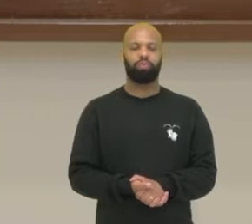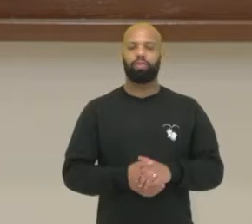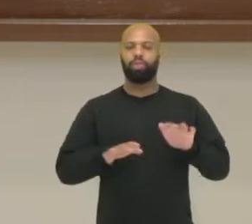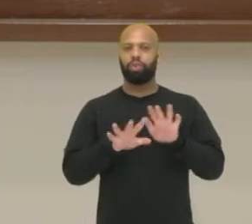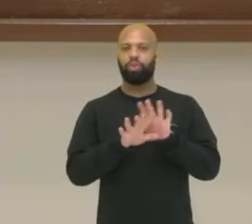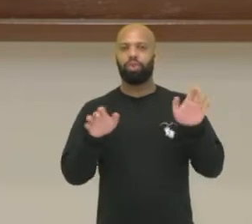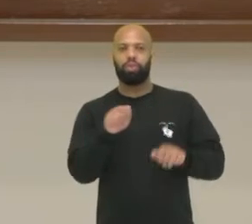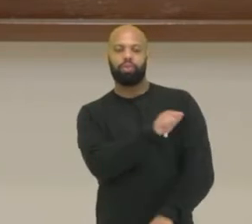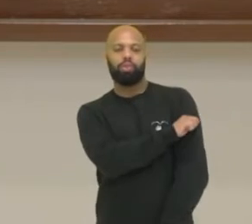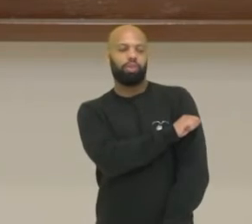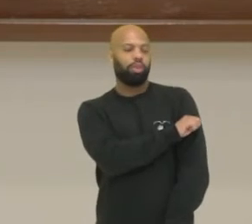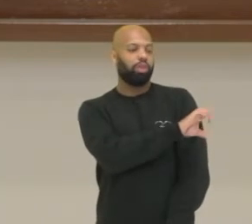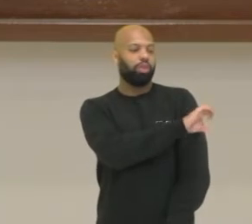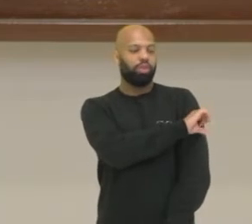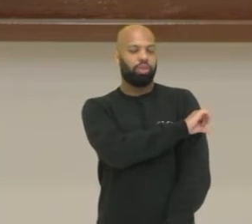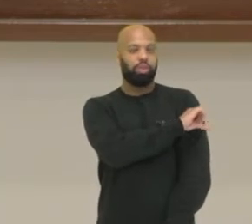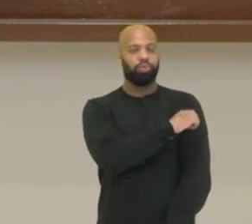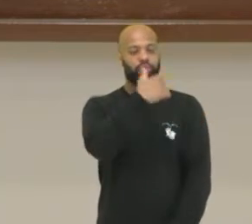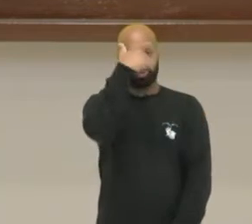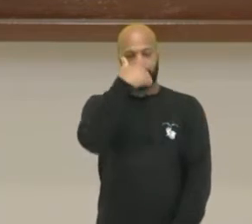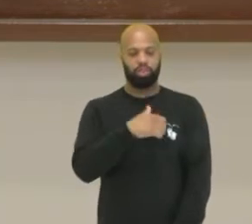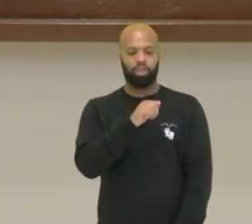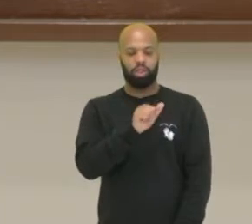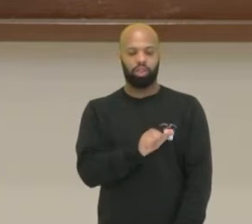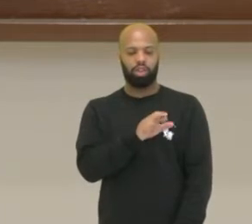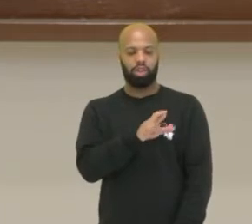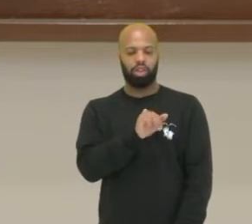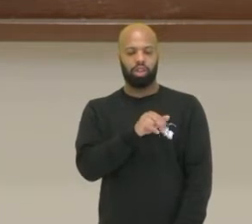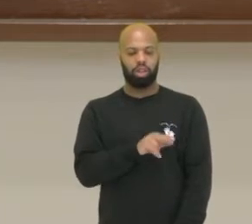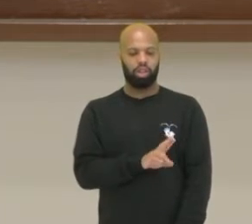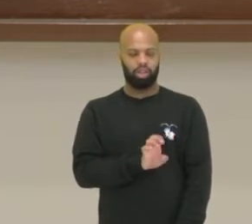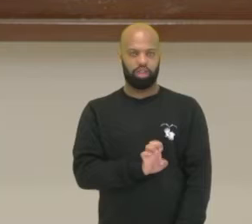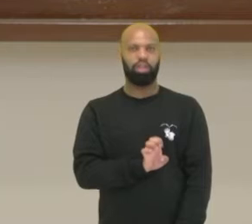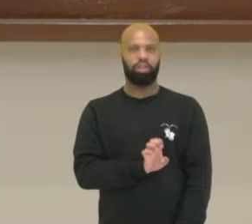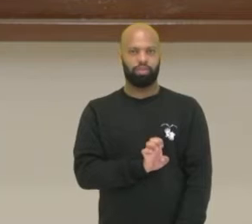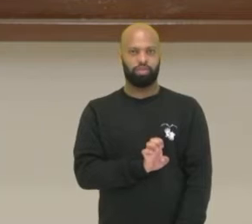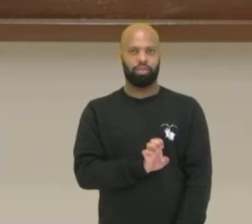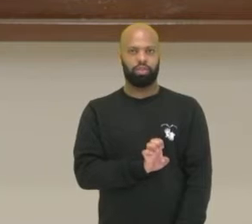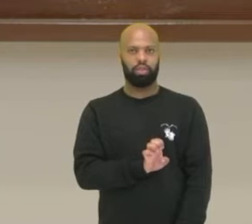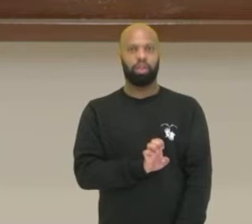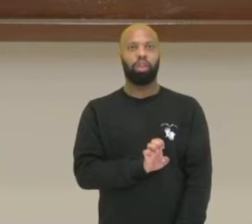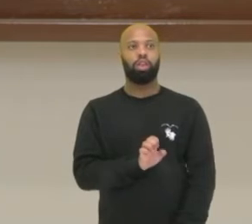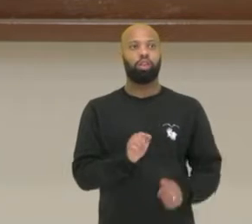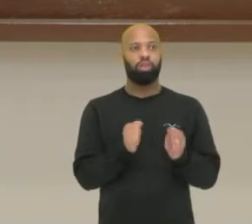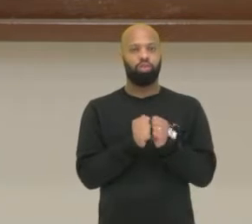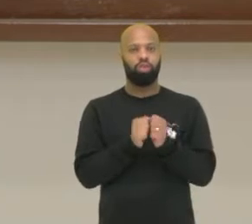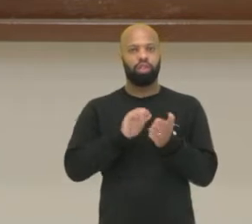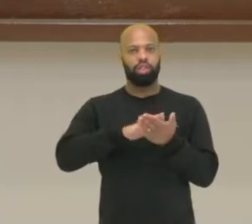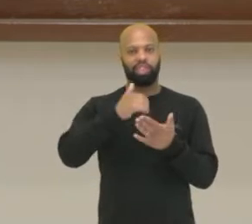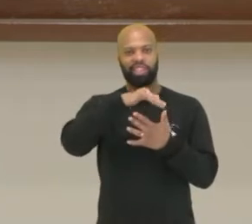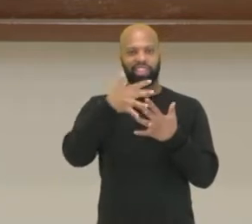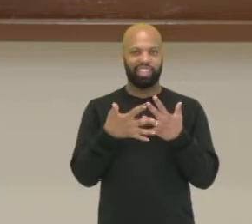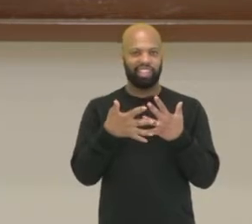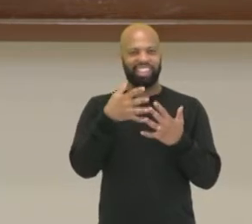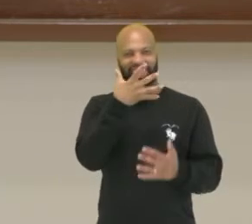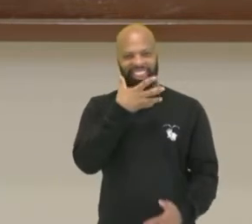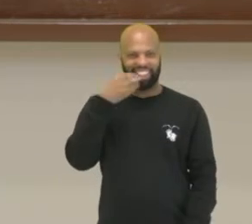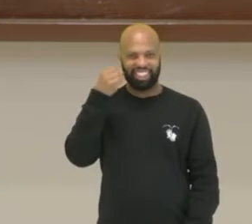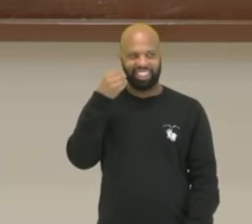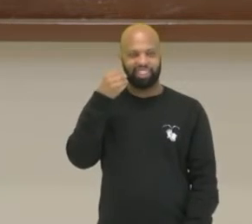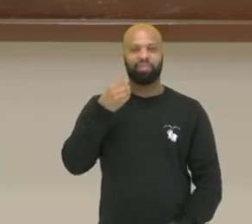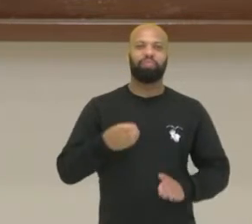Olá, estudantes do 9º ano, eu sou a professora Ariane Lopes e com vocês o nosso intérprete